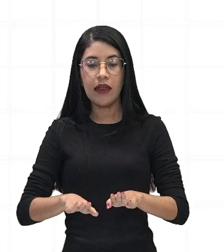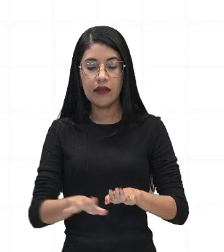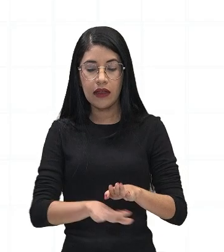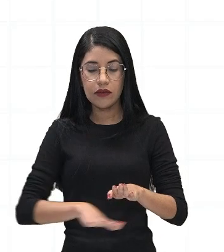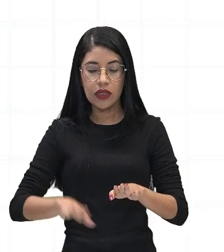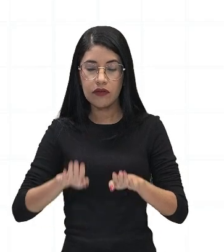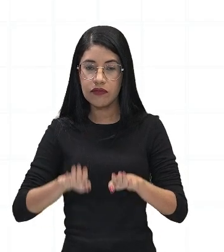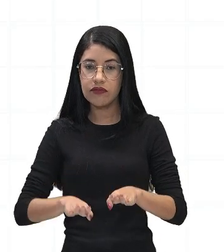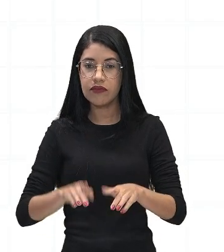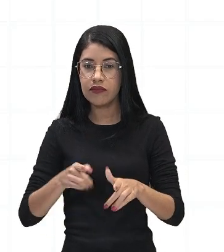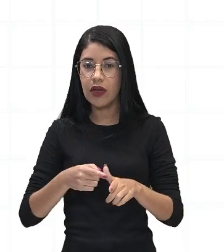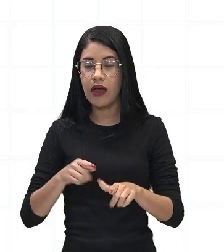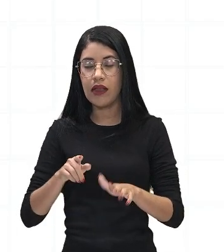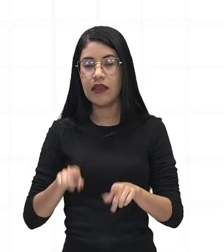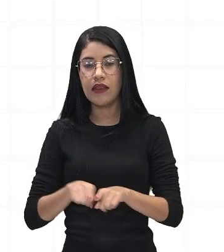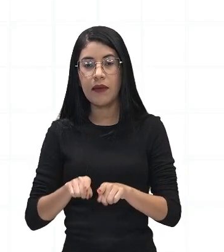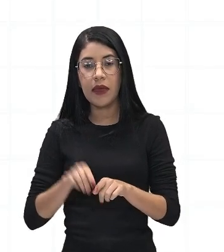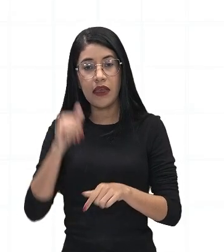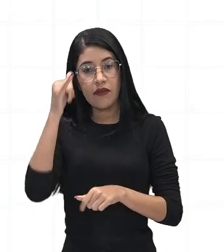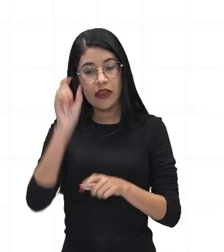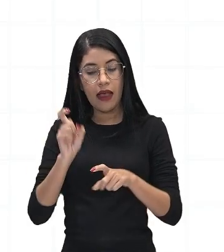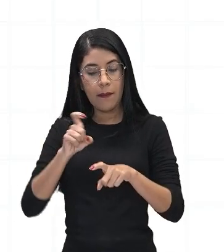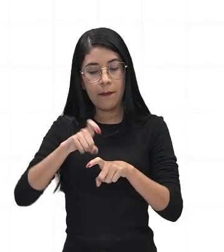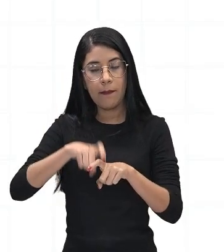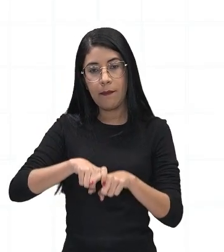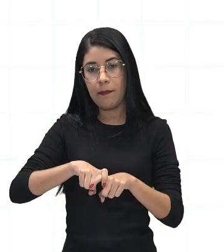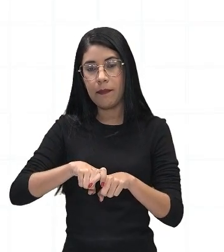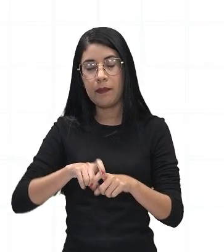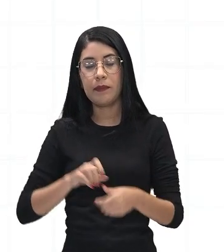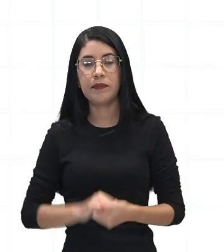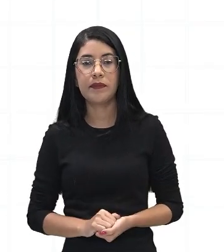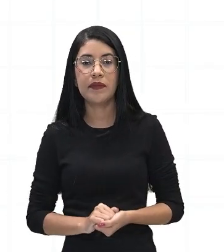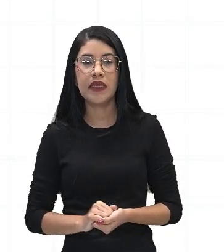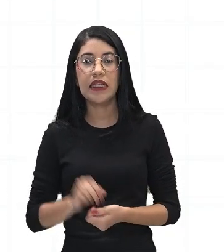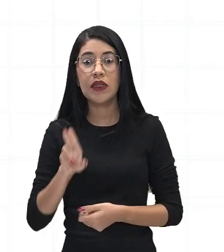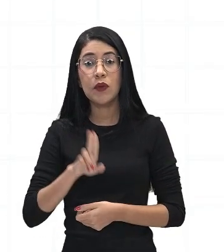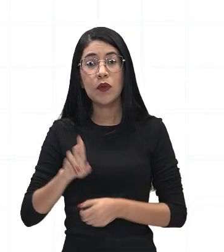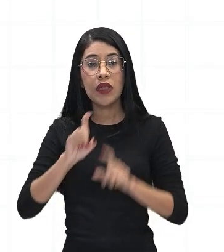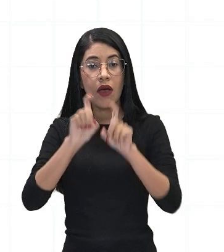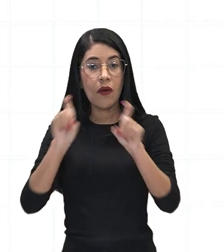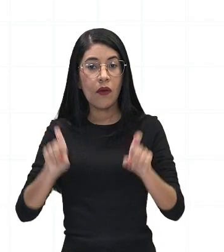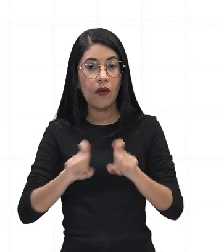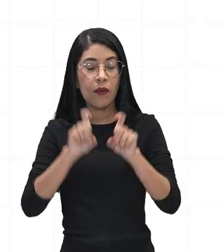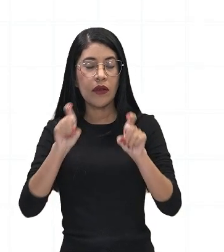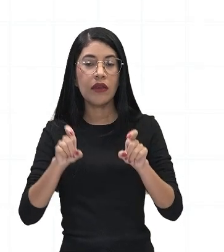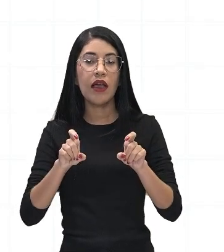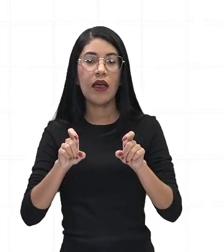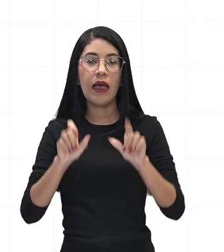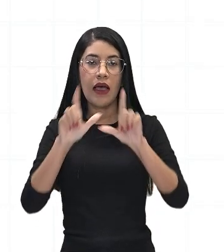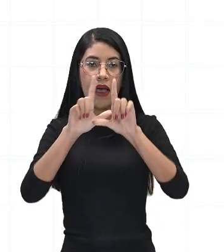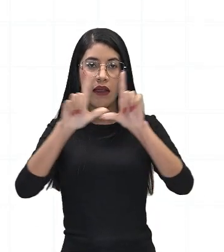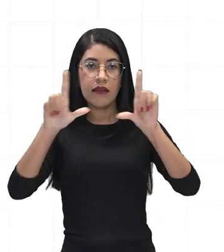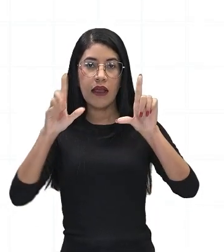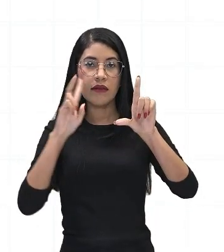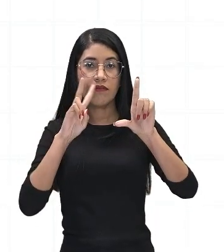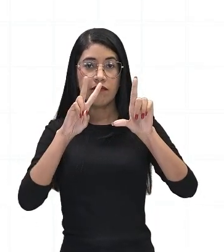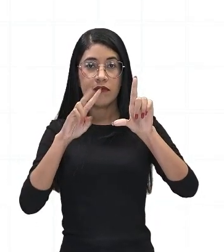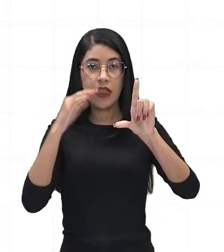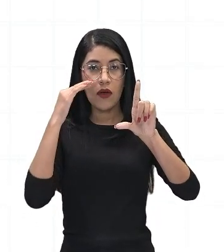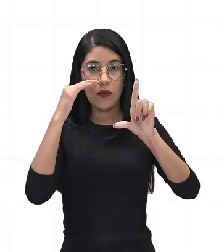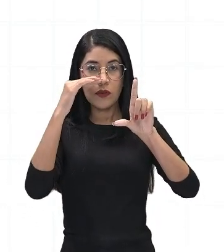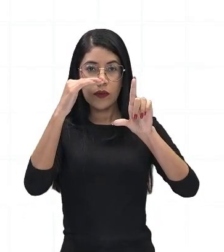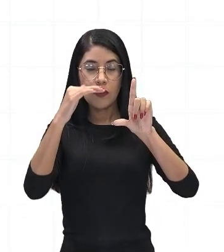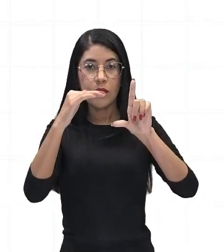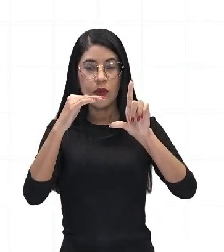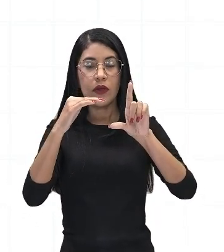chão. Evite cruzar as pernas. Quando você for utilizar o computador, mantenha a tela no mesmo nível dos olhos. Para